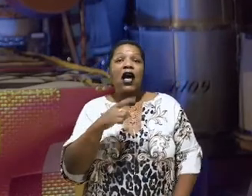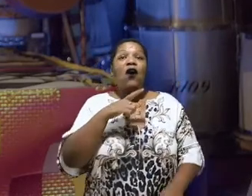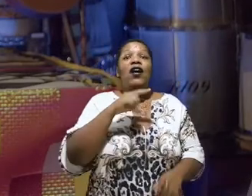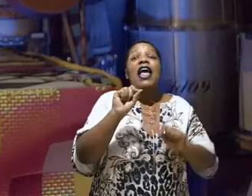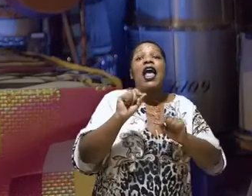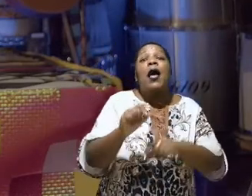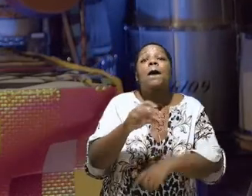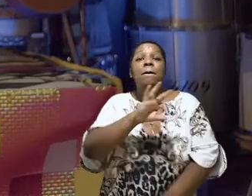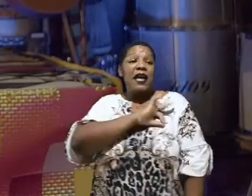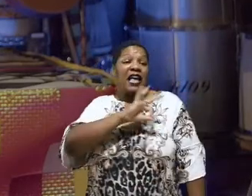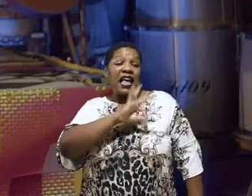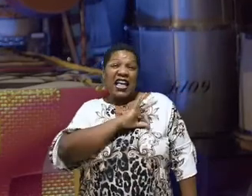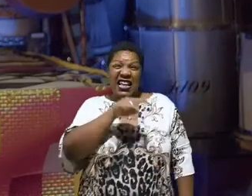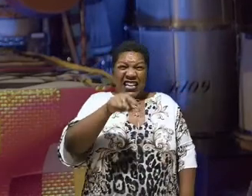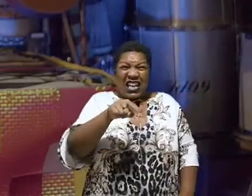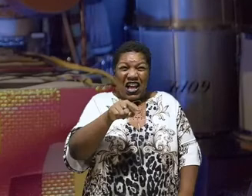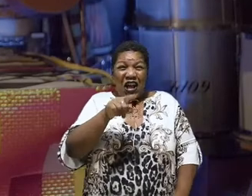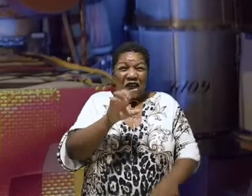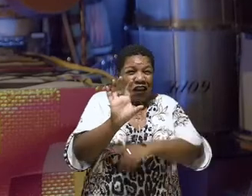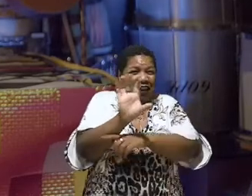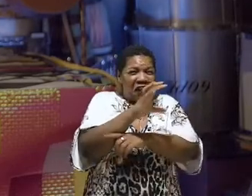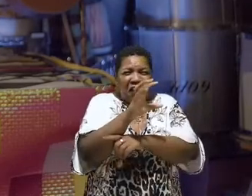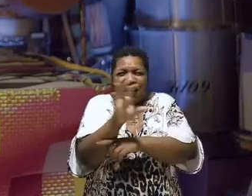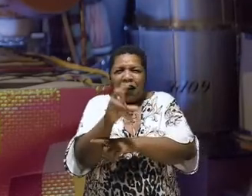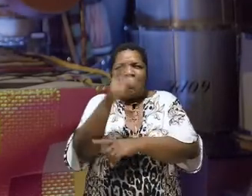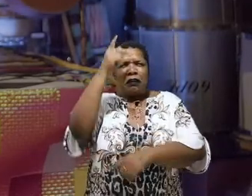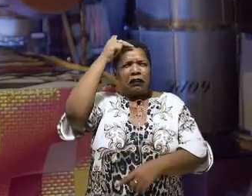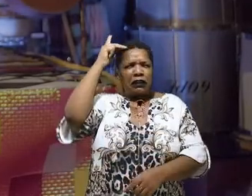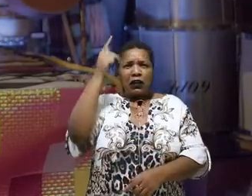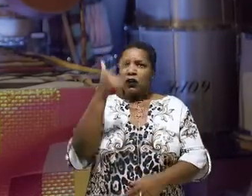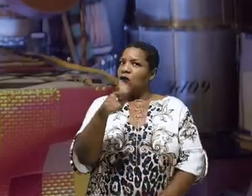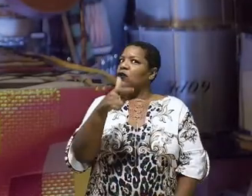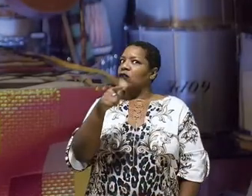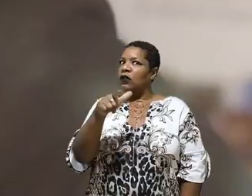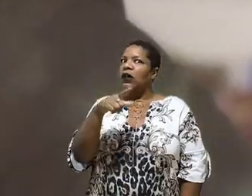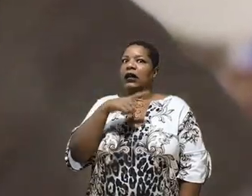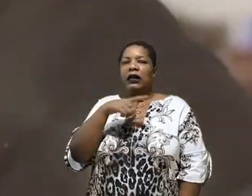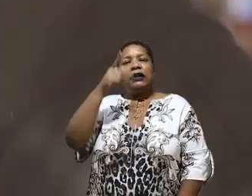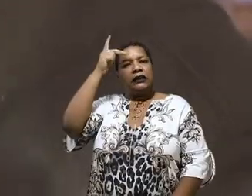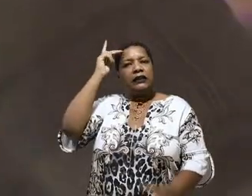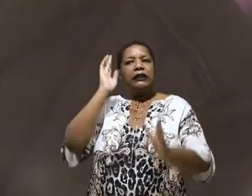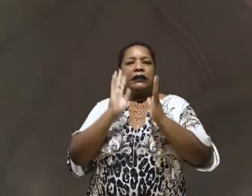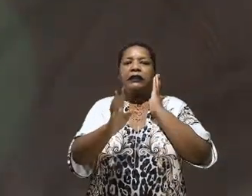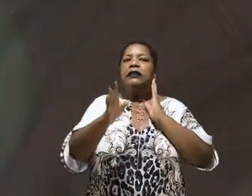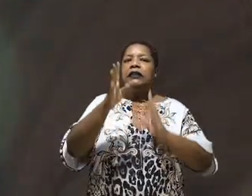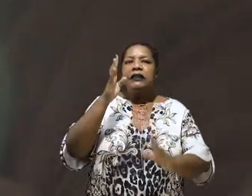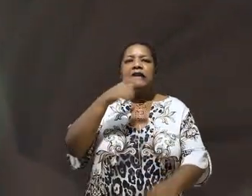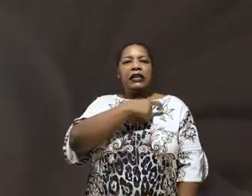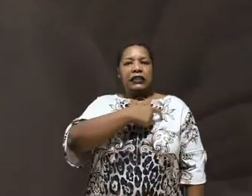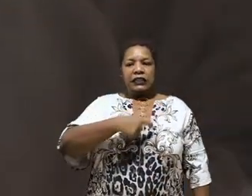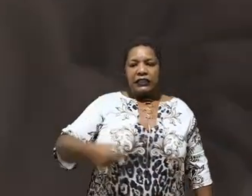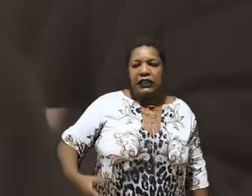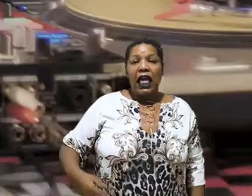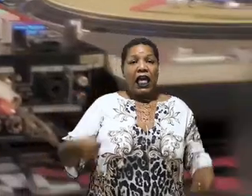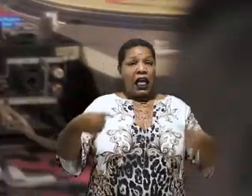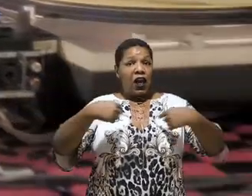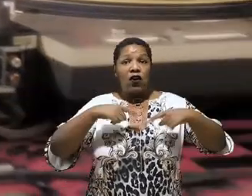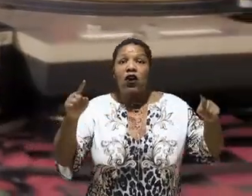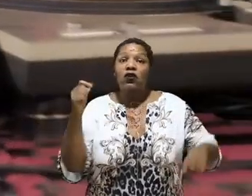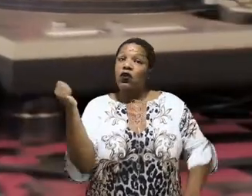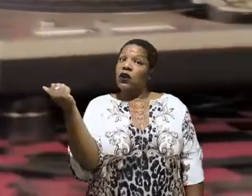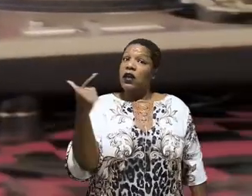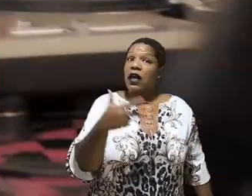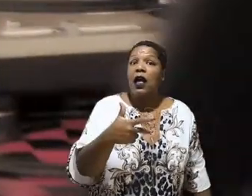Penny vinha na Joaninha e no suvaco se não tivesse com os aqui em cima passear na feira daí o vascaíno eu